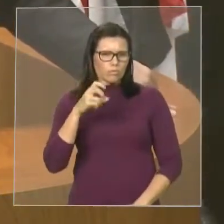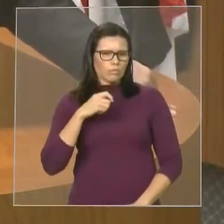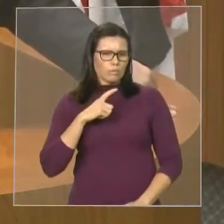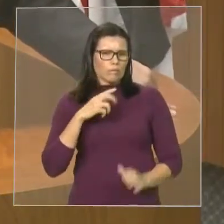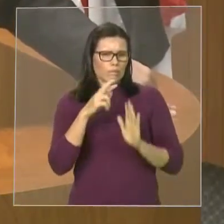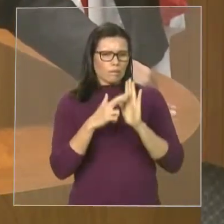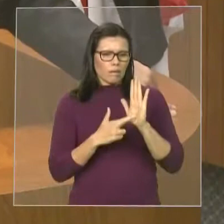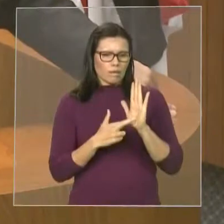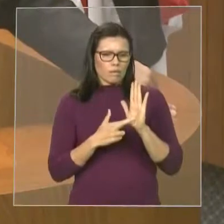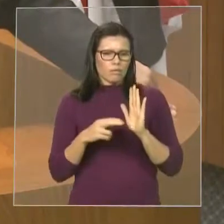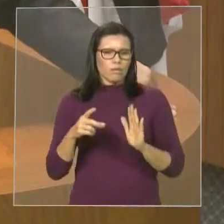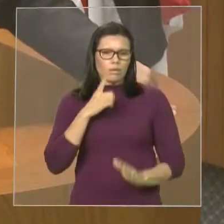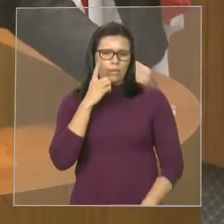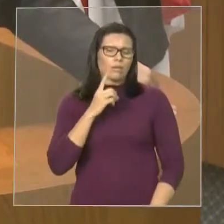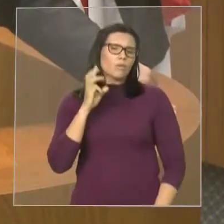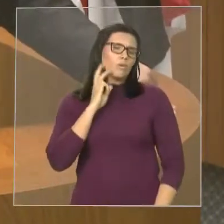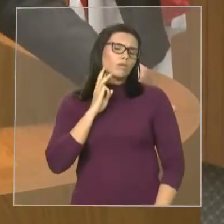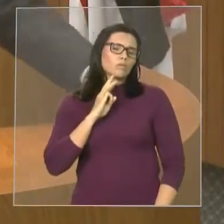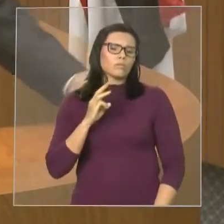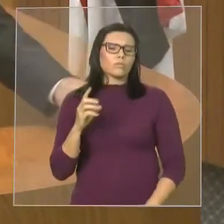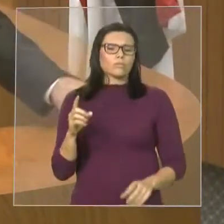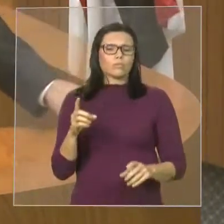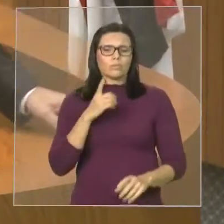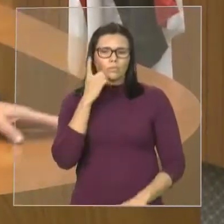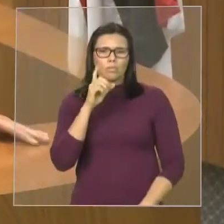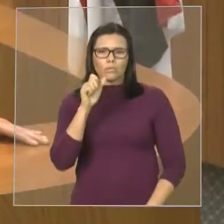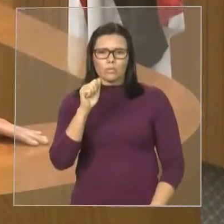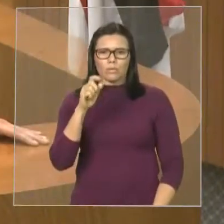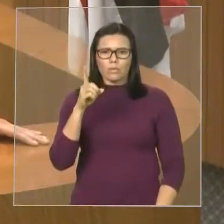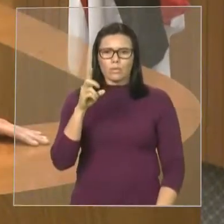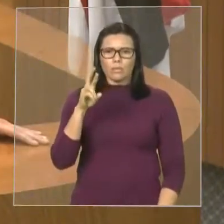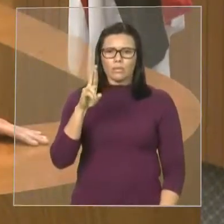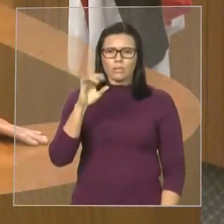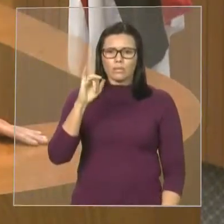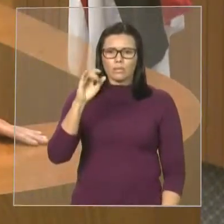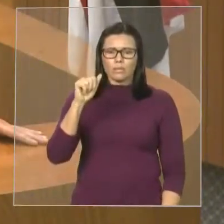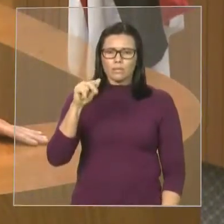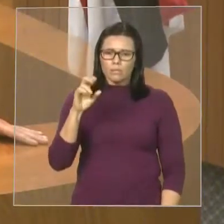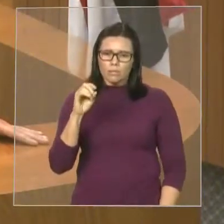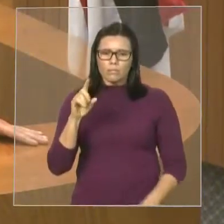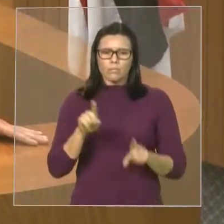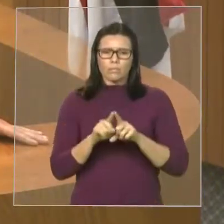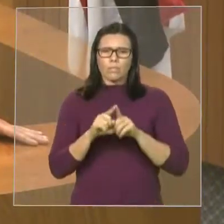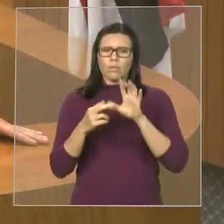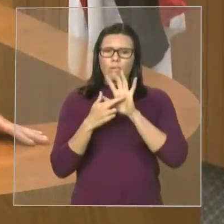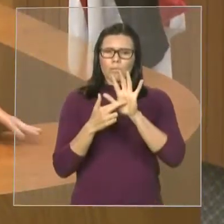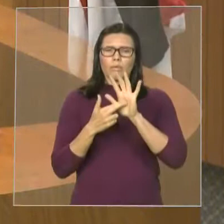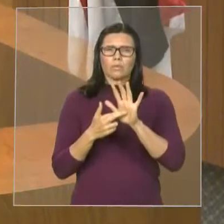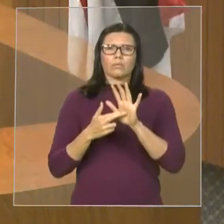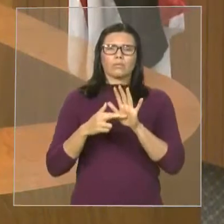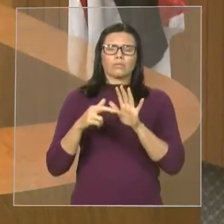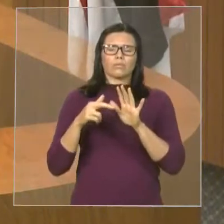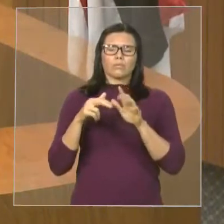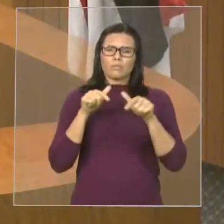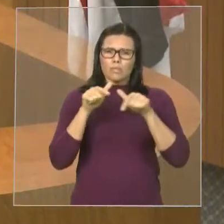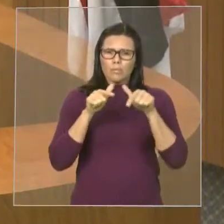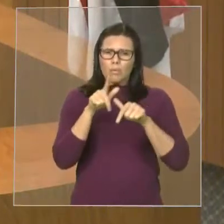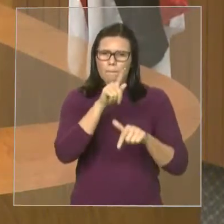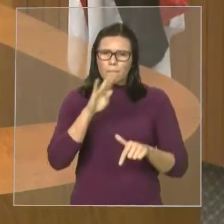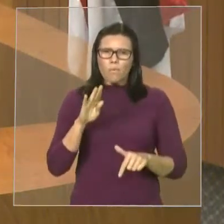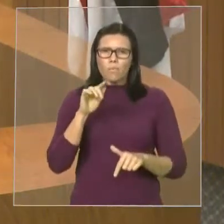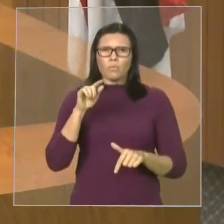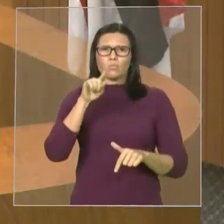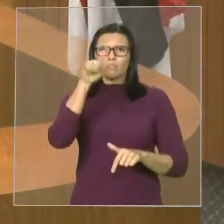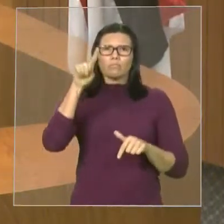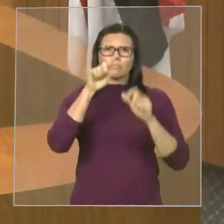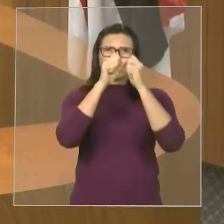deputado Wellington do Curso, o deputado Adriano também, e os representantes dos servidores que se fazem presentes na galeria. Portanto, nesse